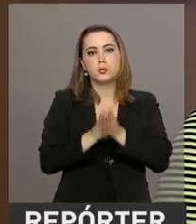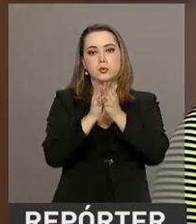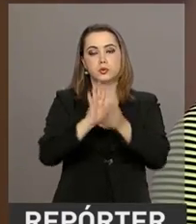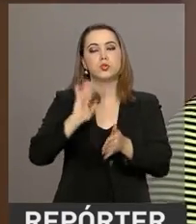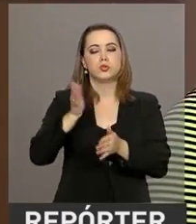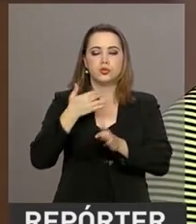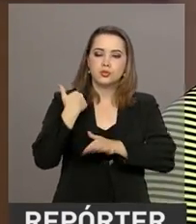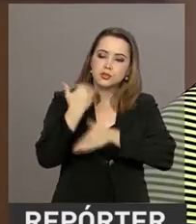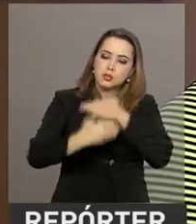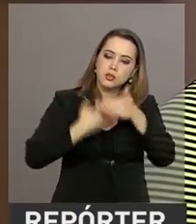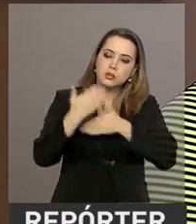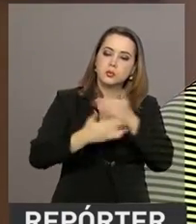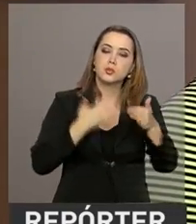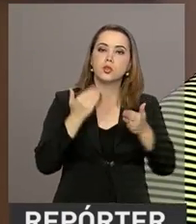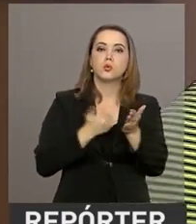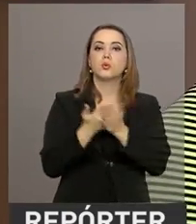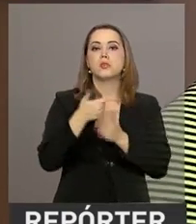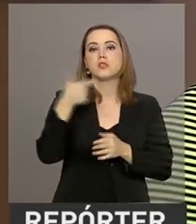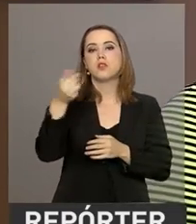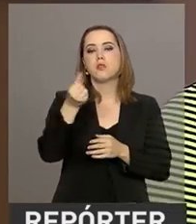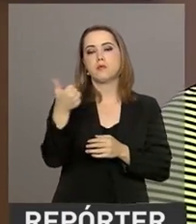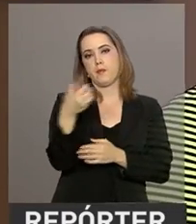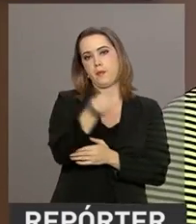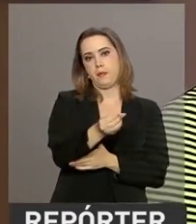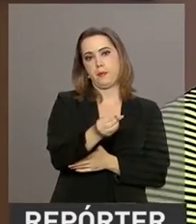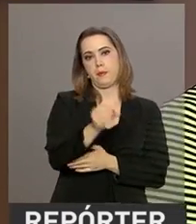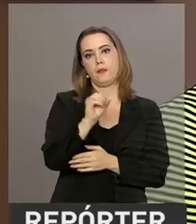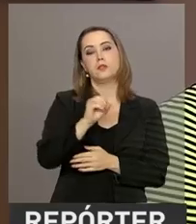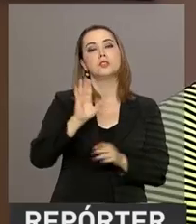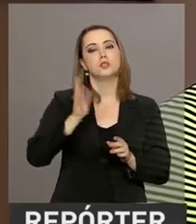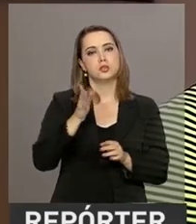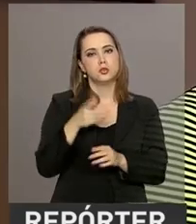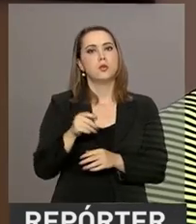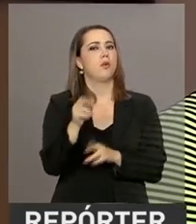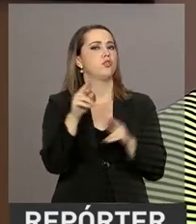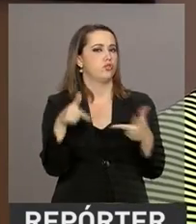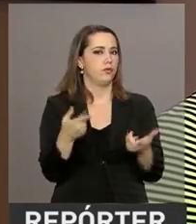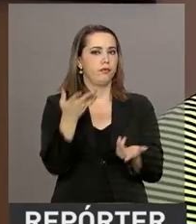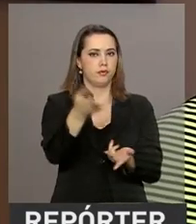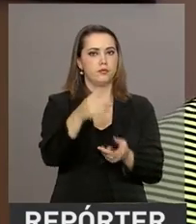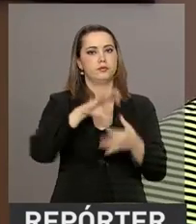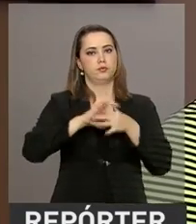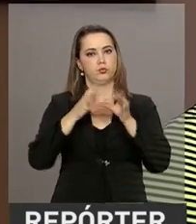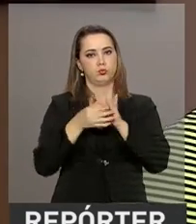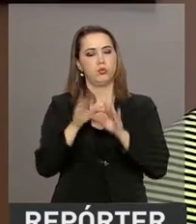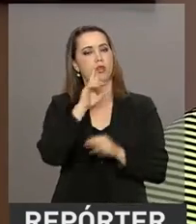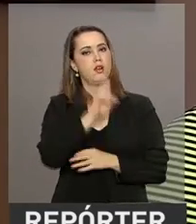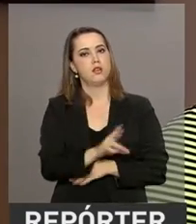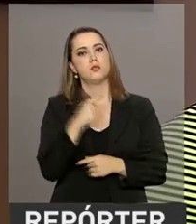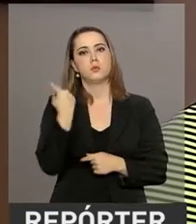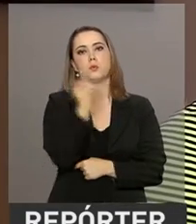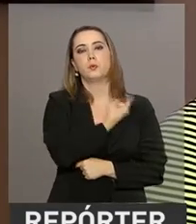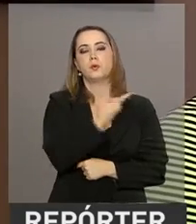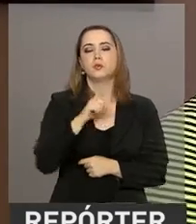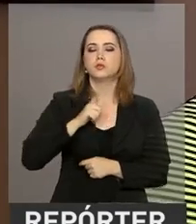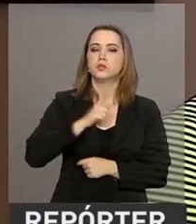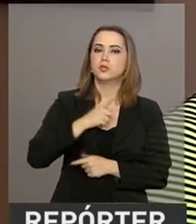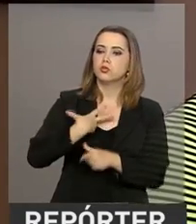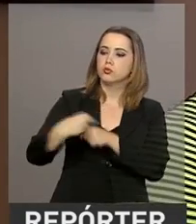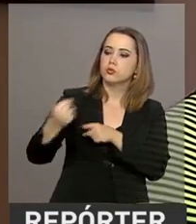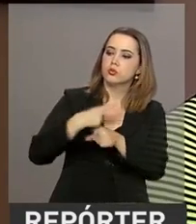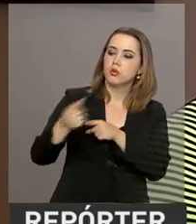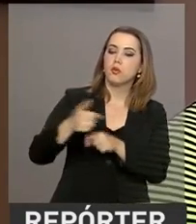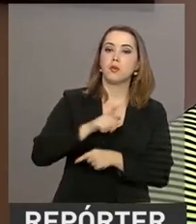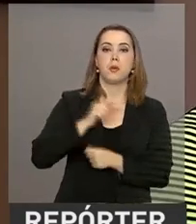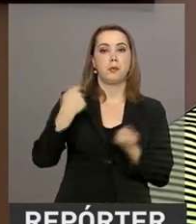E eu acho que fez muita diferença nessas Olimpíadas, os resultados todos que a gente teve. A gente tem 12